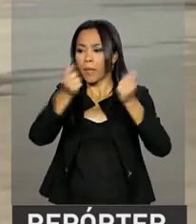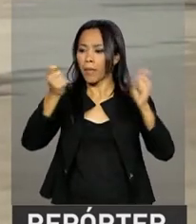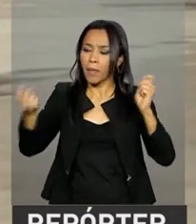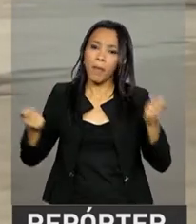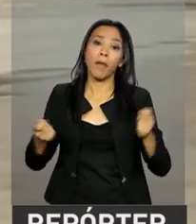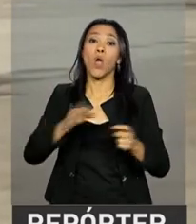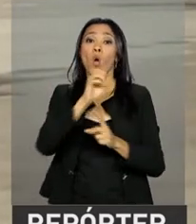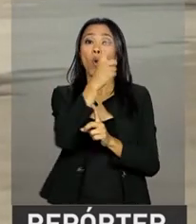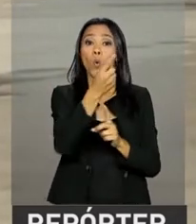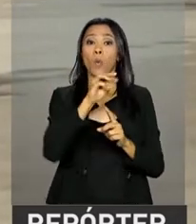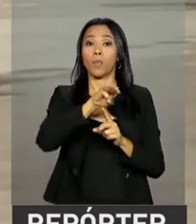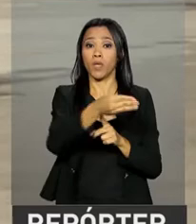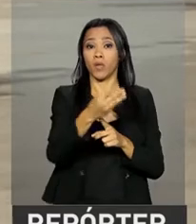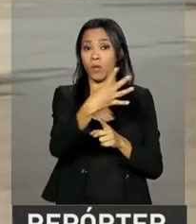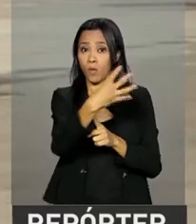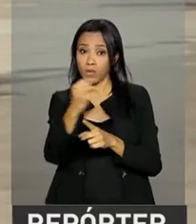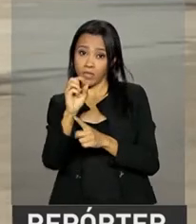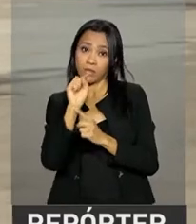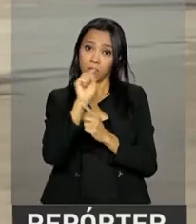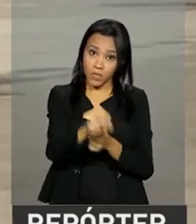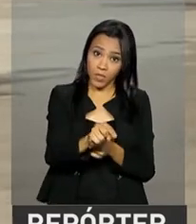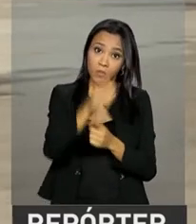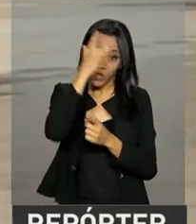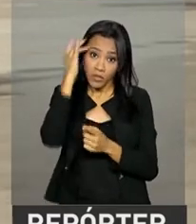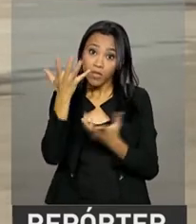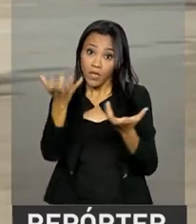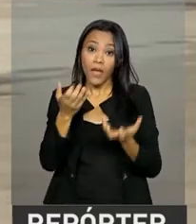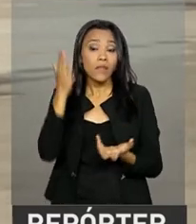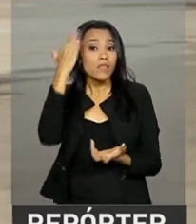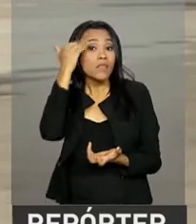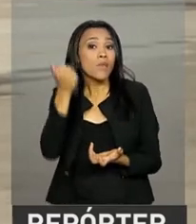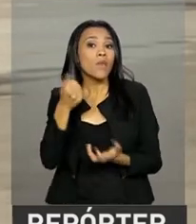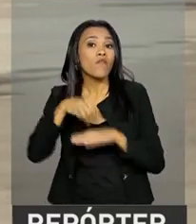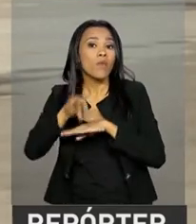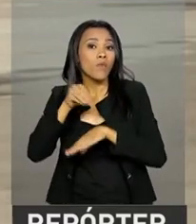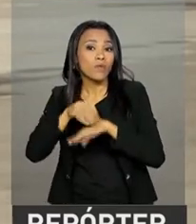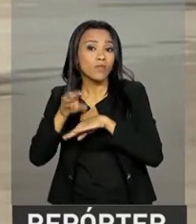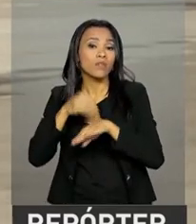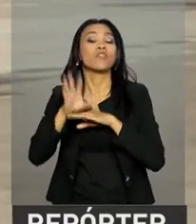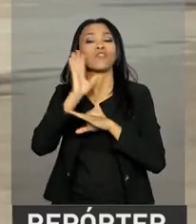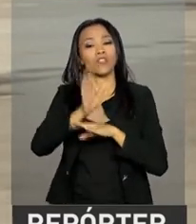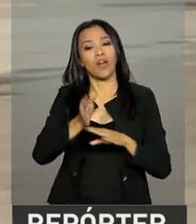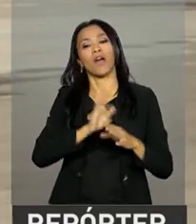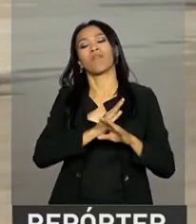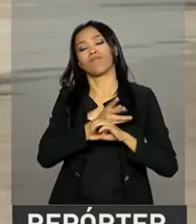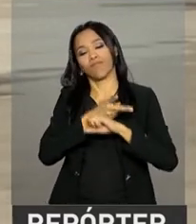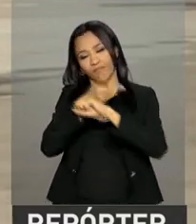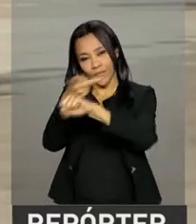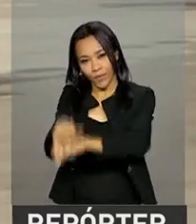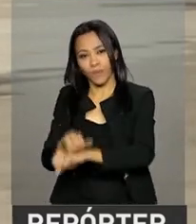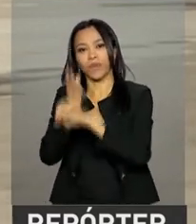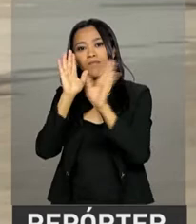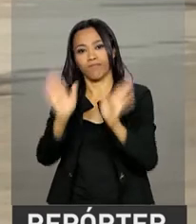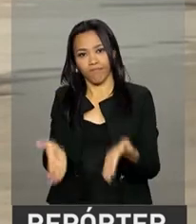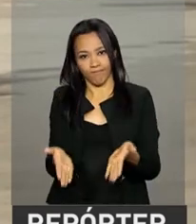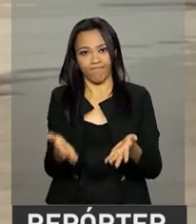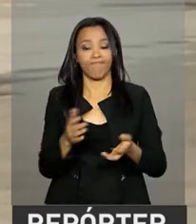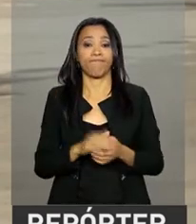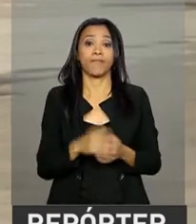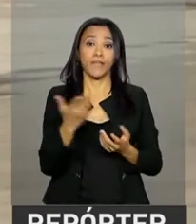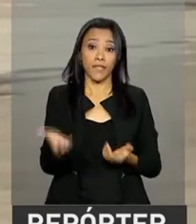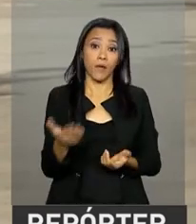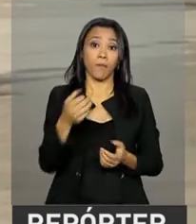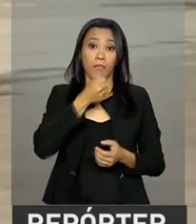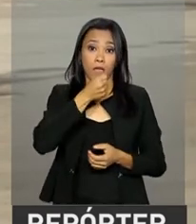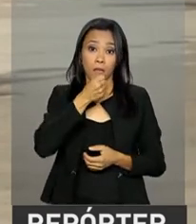1.400.000 trabalhar os interessados em obter informações sobre o fgts já foram atendidos nas agências da caixa o repórter